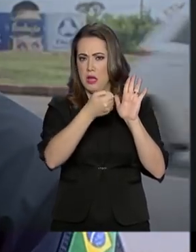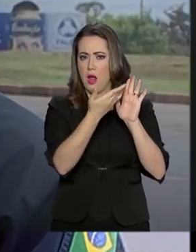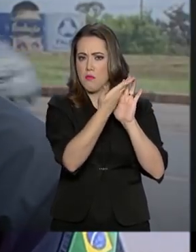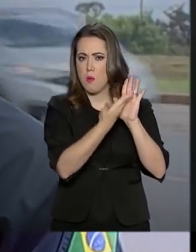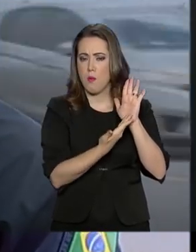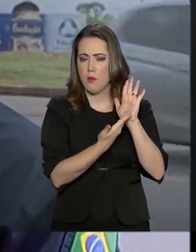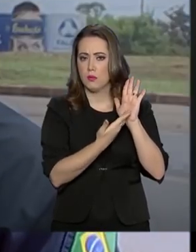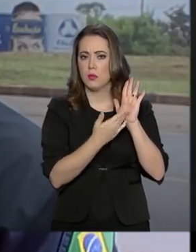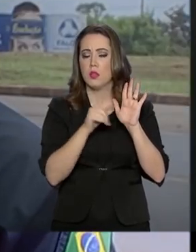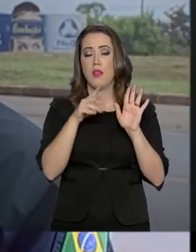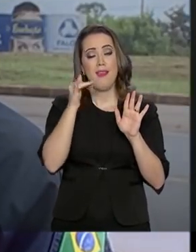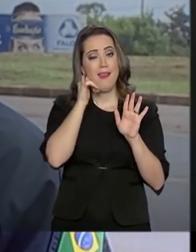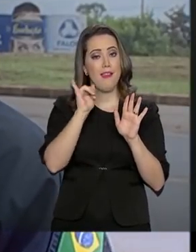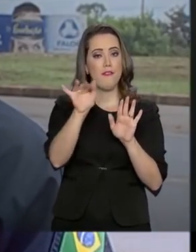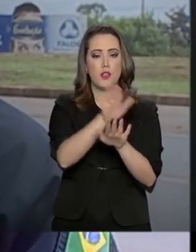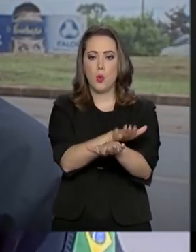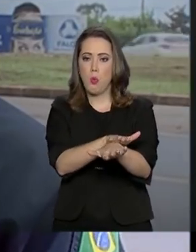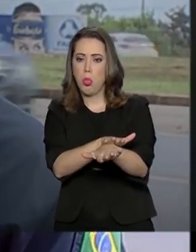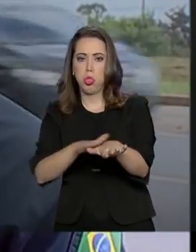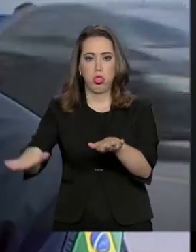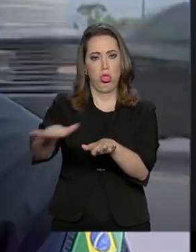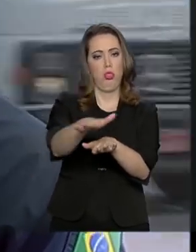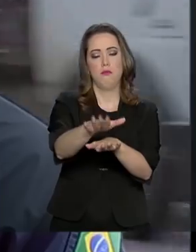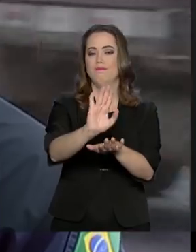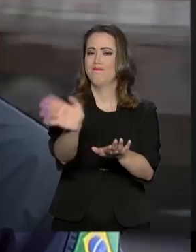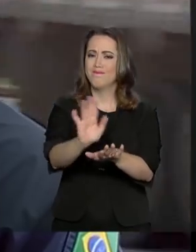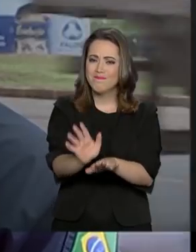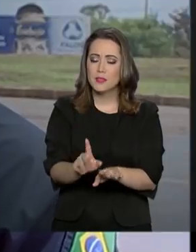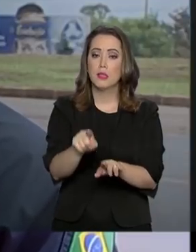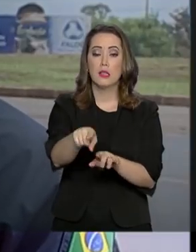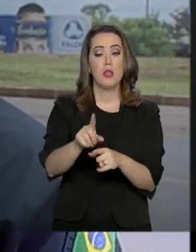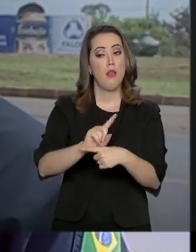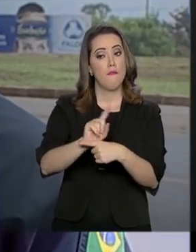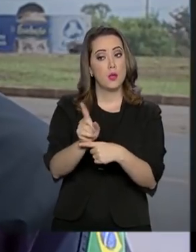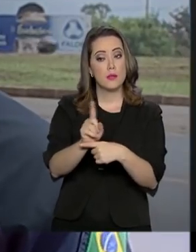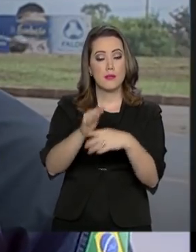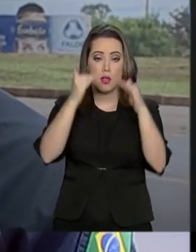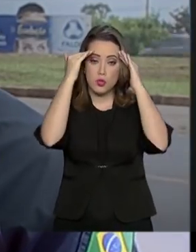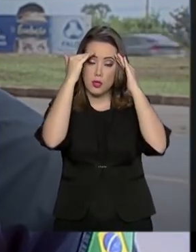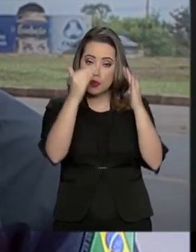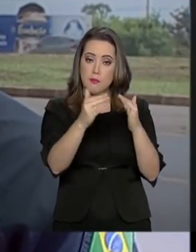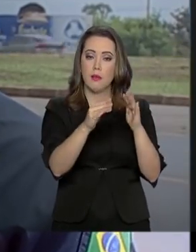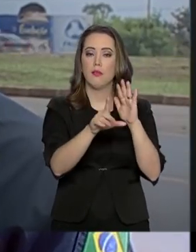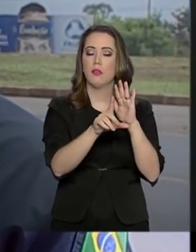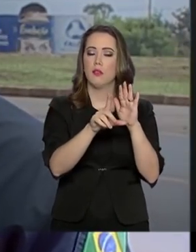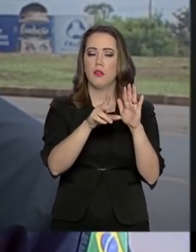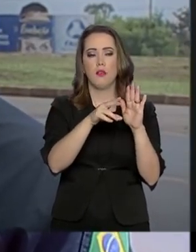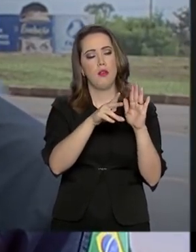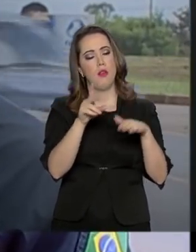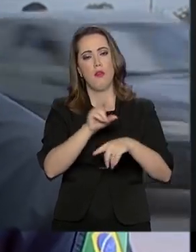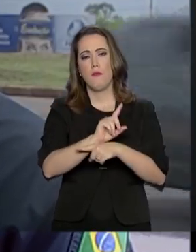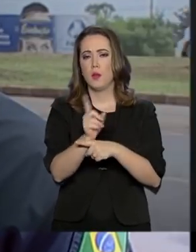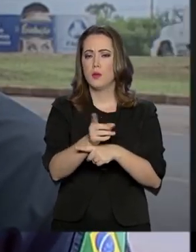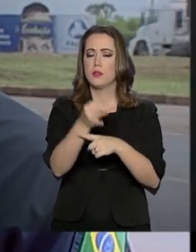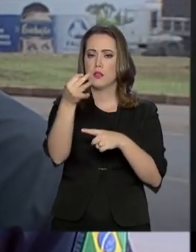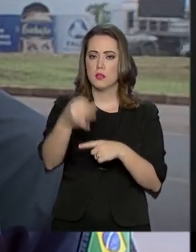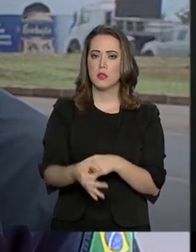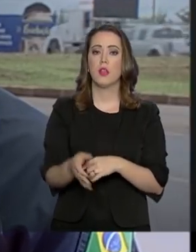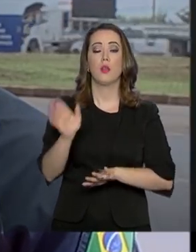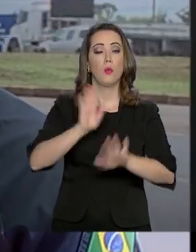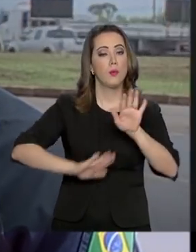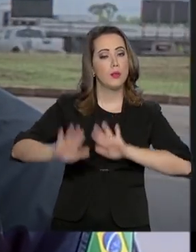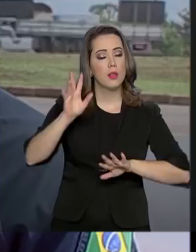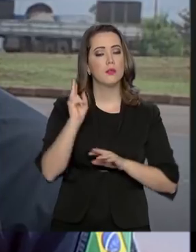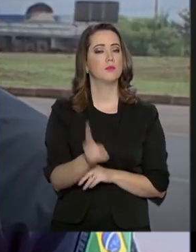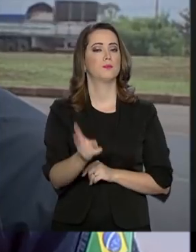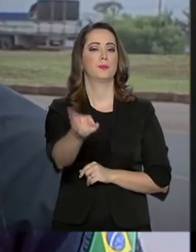Evite ultrapassagens, né? Não exceda a velocidade da via e mantenha sempre cautela e mantenha sempre a atenção na condução